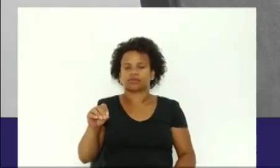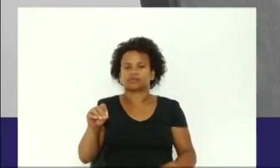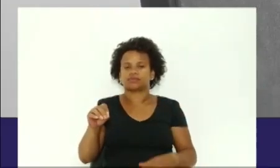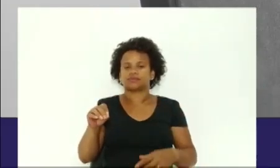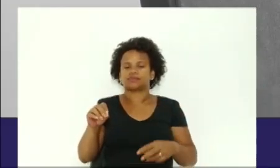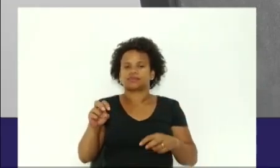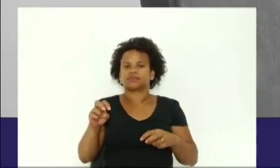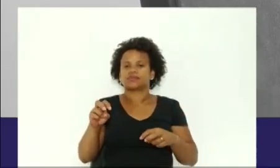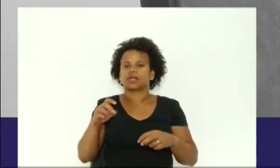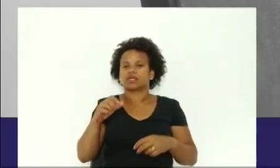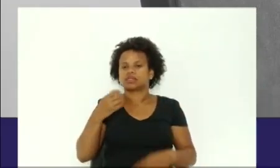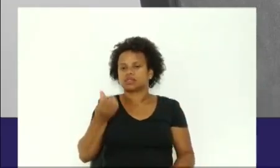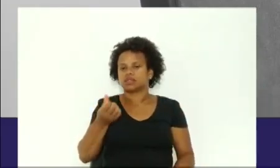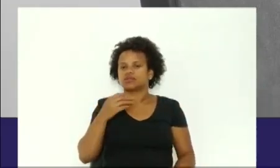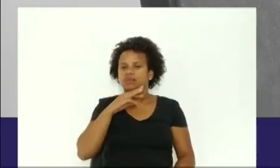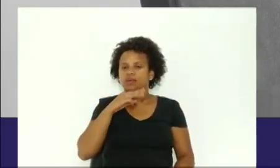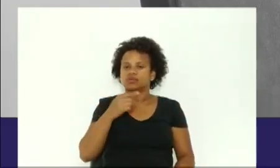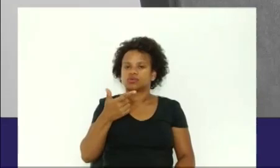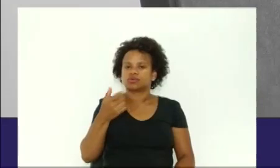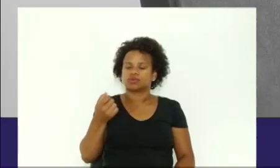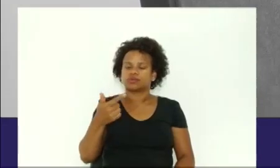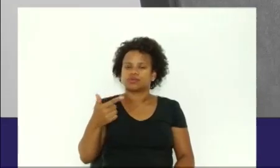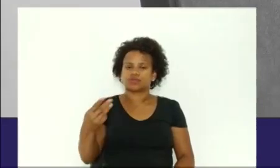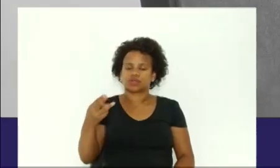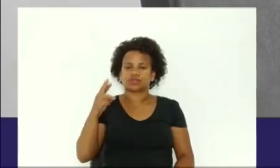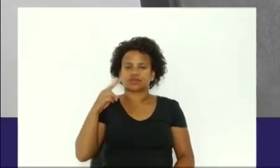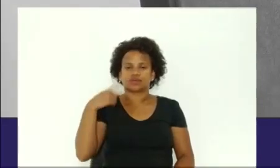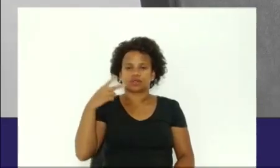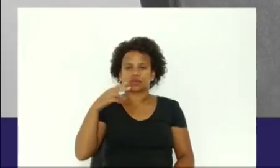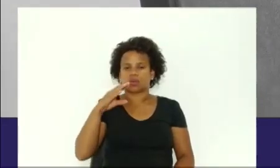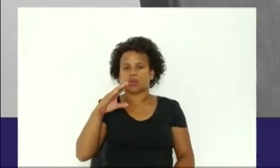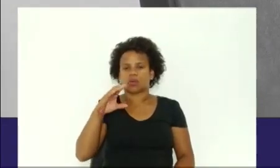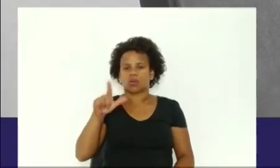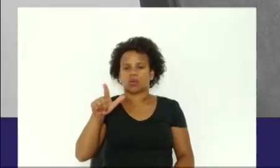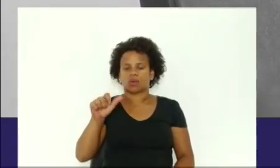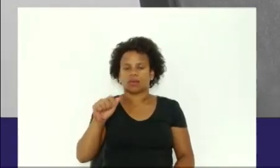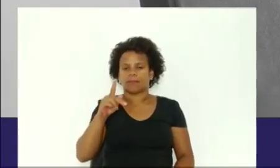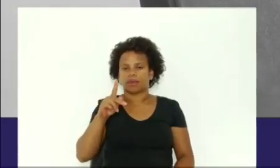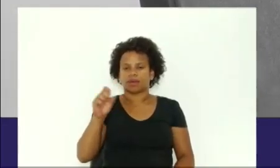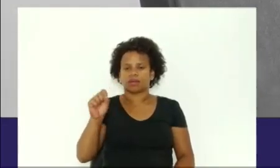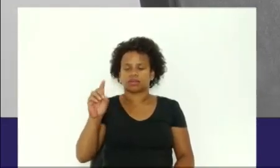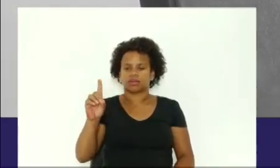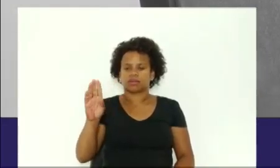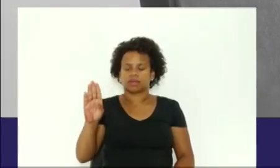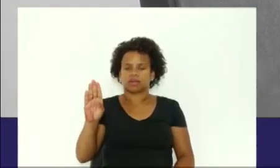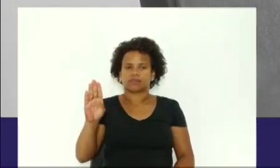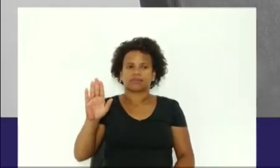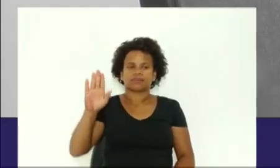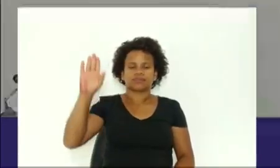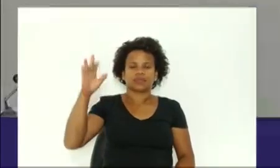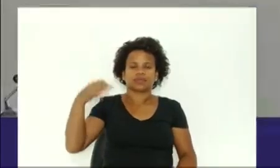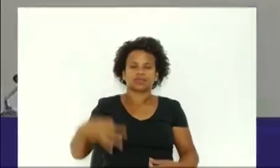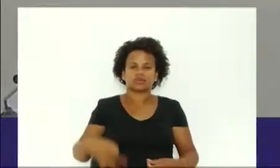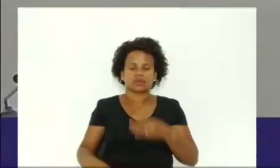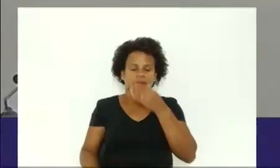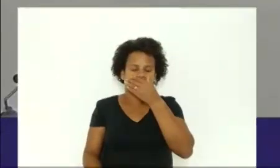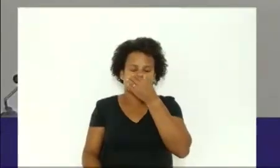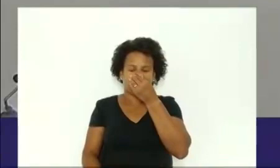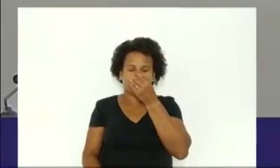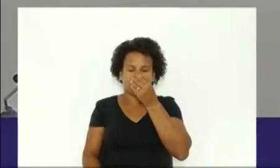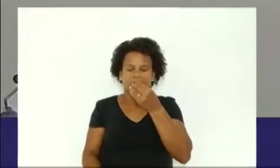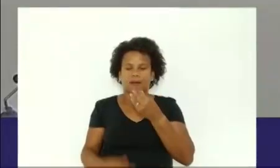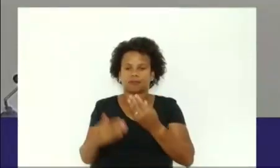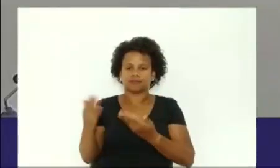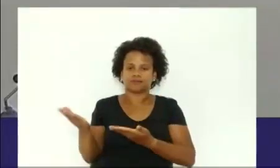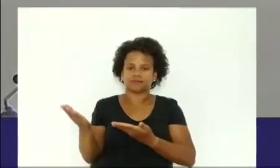março de 2023, vereador autor Kula, PSDB. Questão de ordem, senhor presidente. Tem a palavra, pela